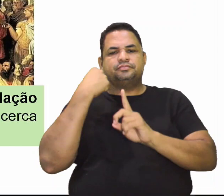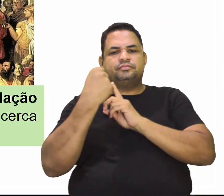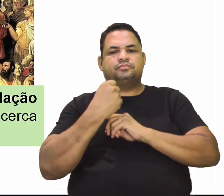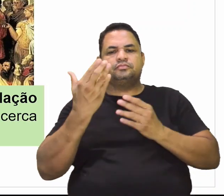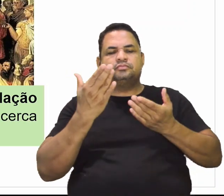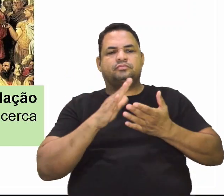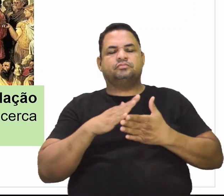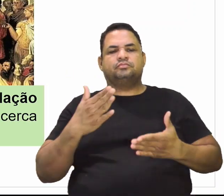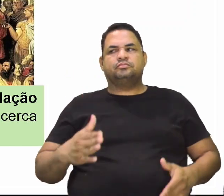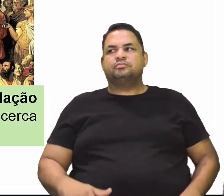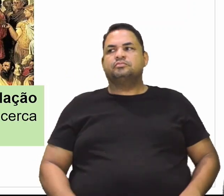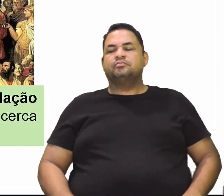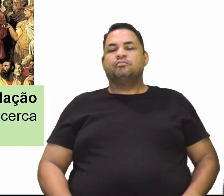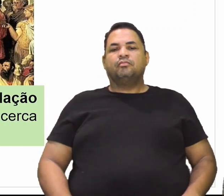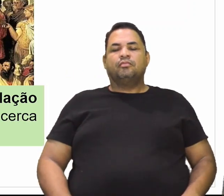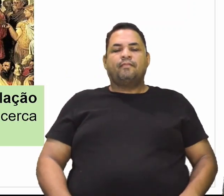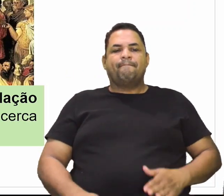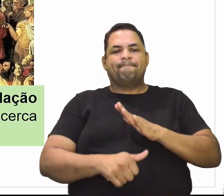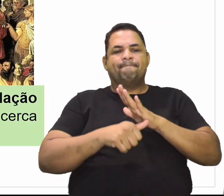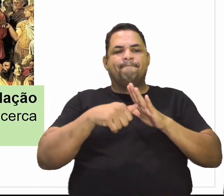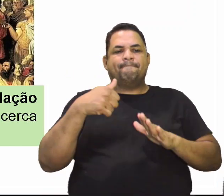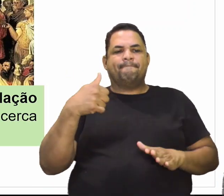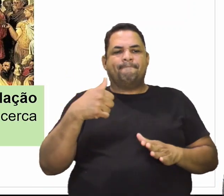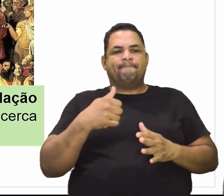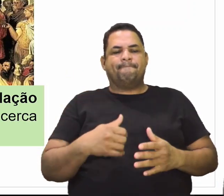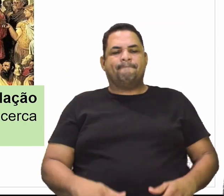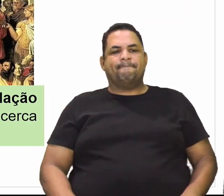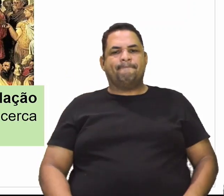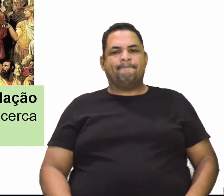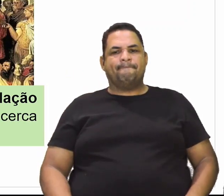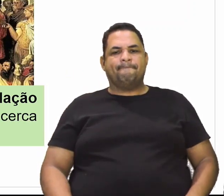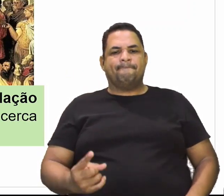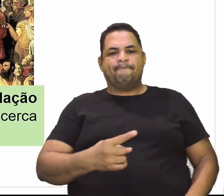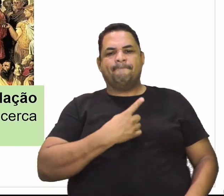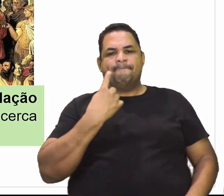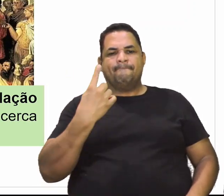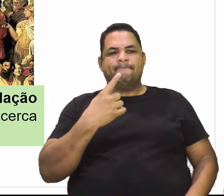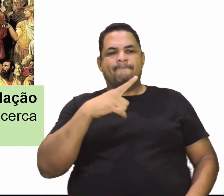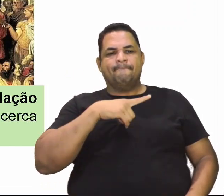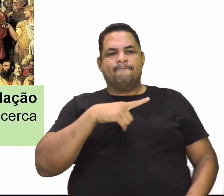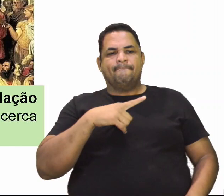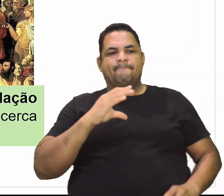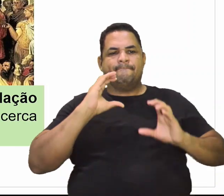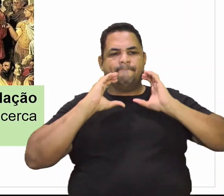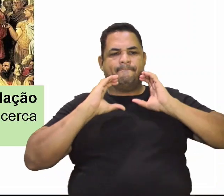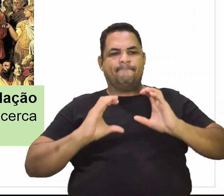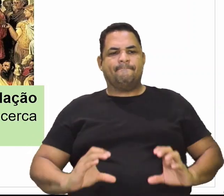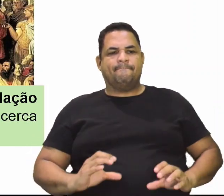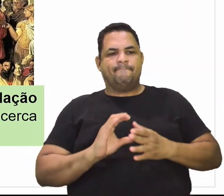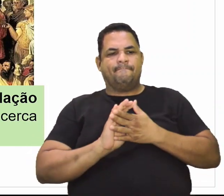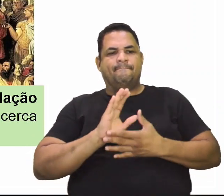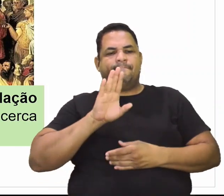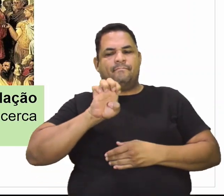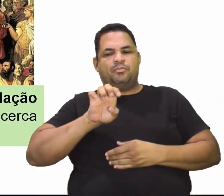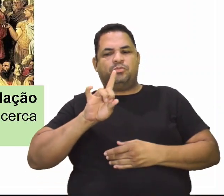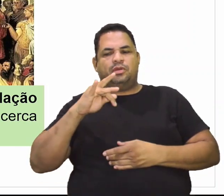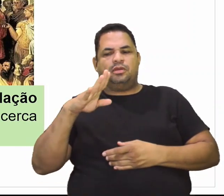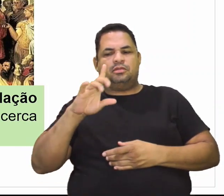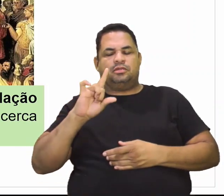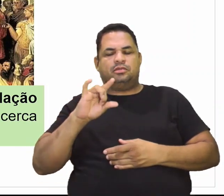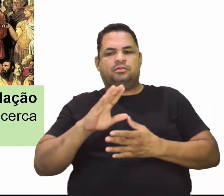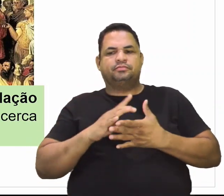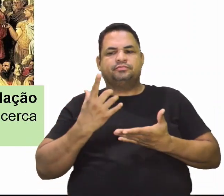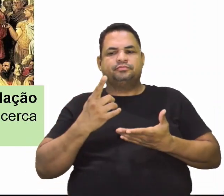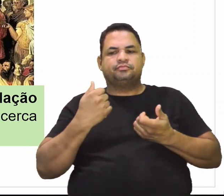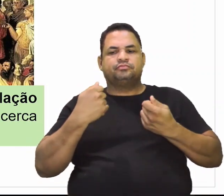A sociedade grega, primeiramente, nós vamos ver aqui que os cidadãos, os eupátridas, somente